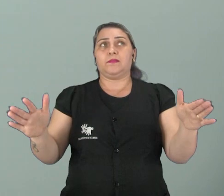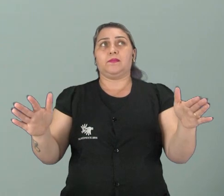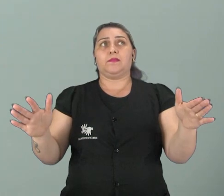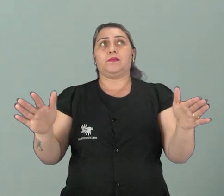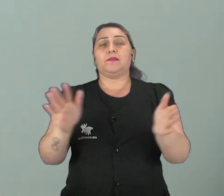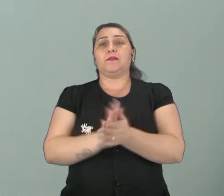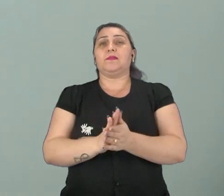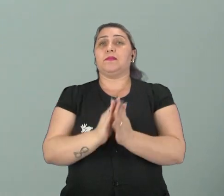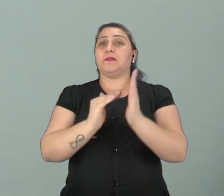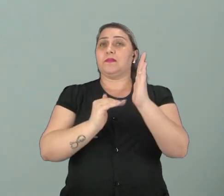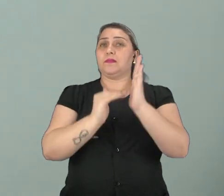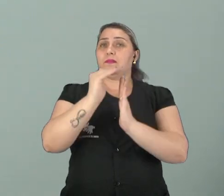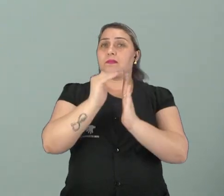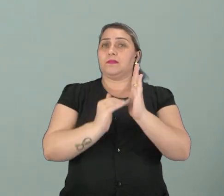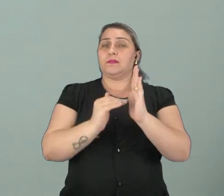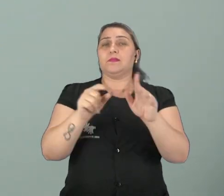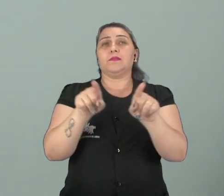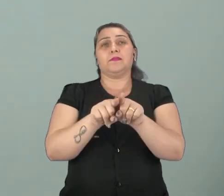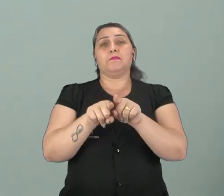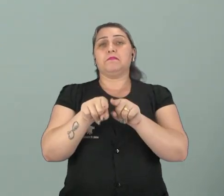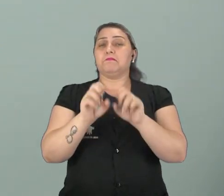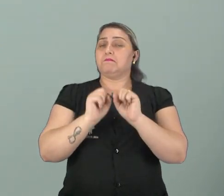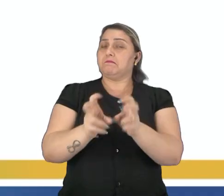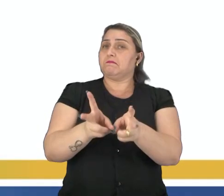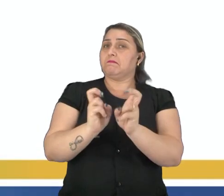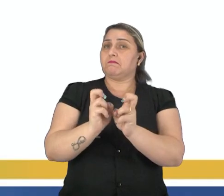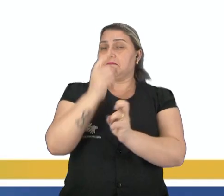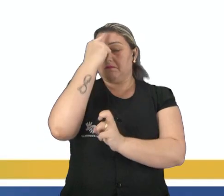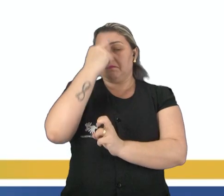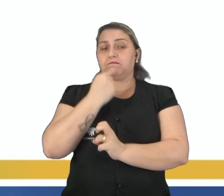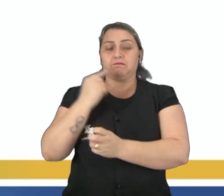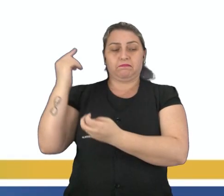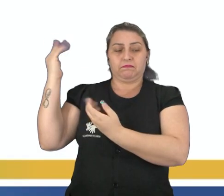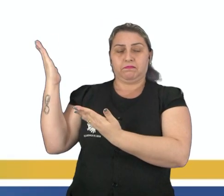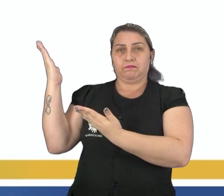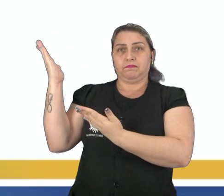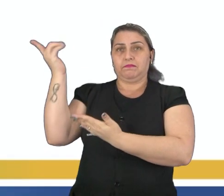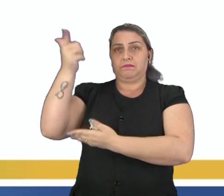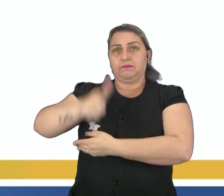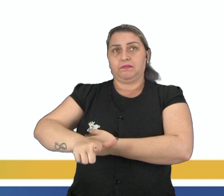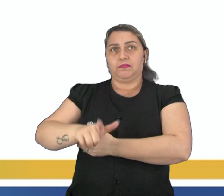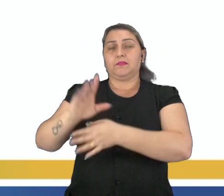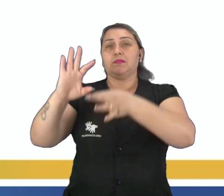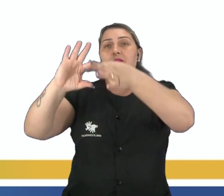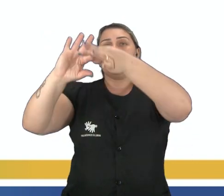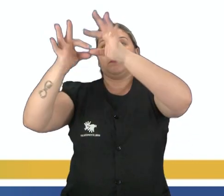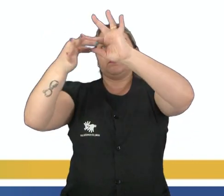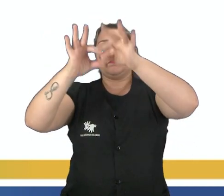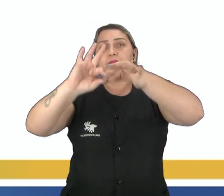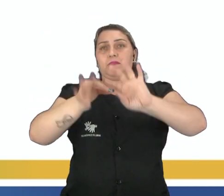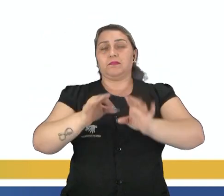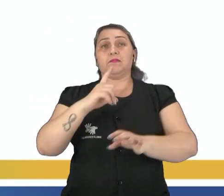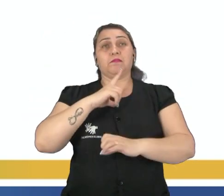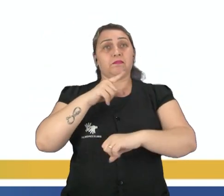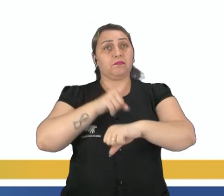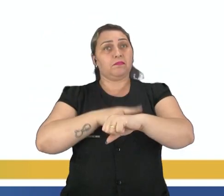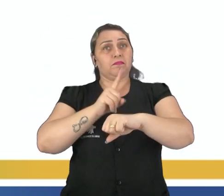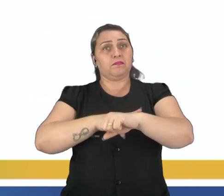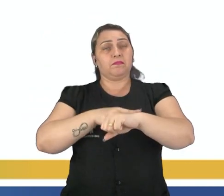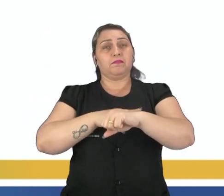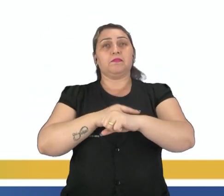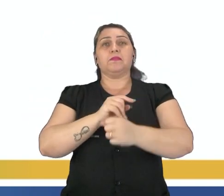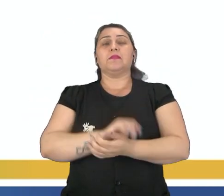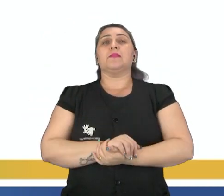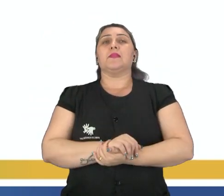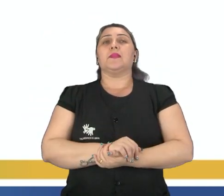influência até da temperatura, tá? Vocês podem até observar nessa imagem mais uma vez, ó, que o ciclo circadiano existem momentos para